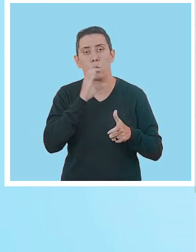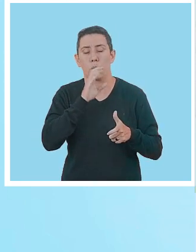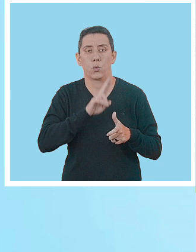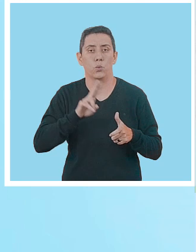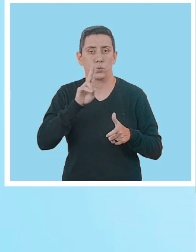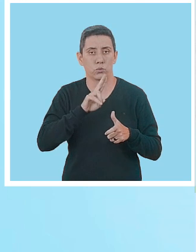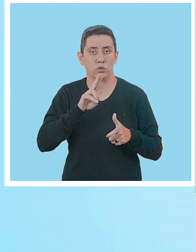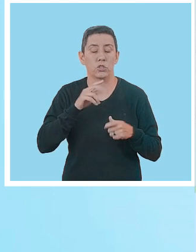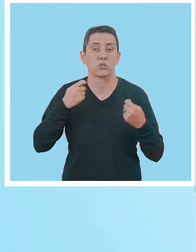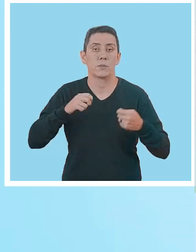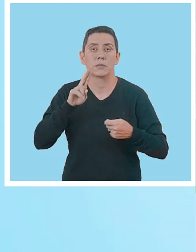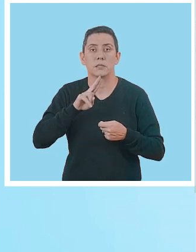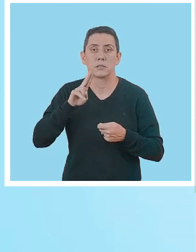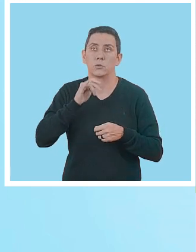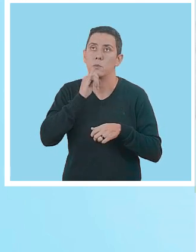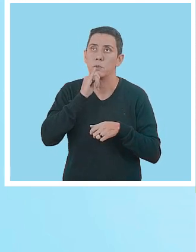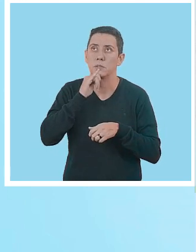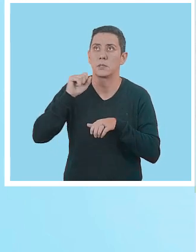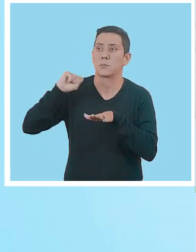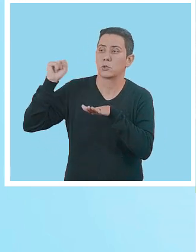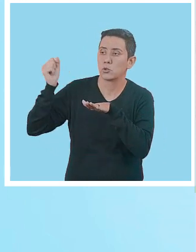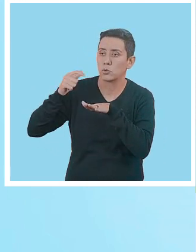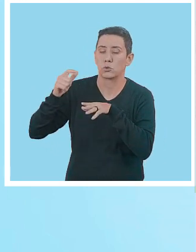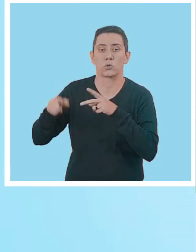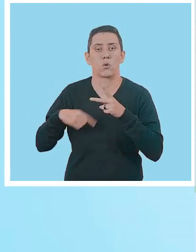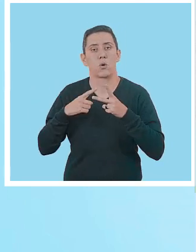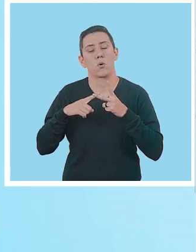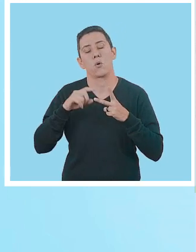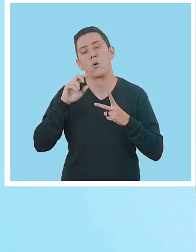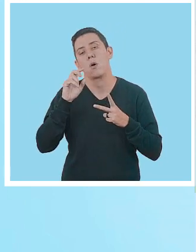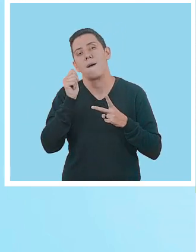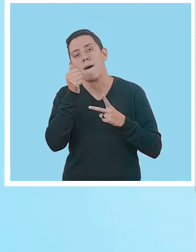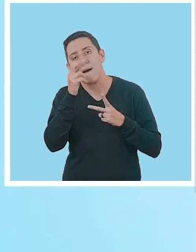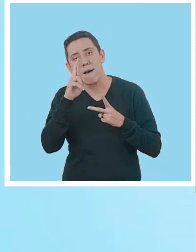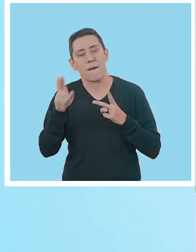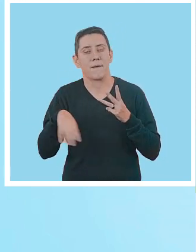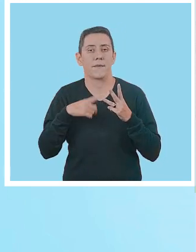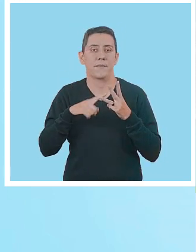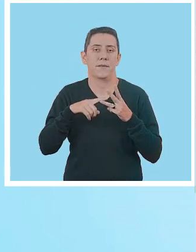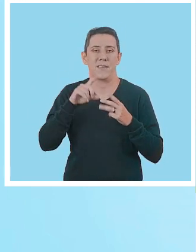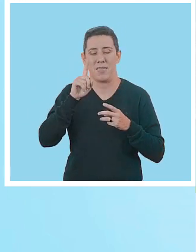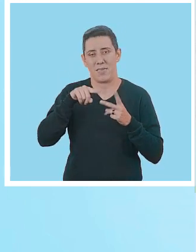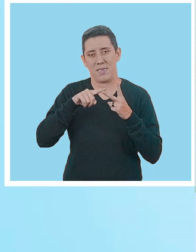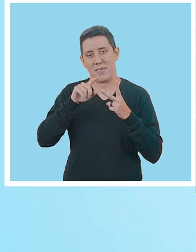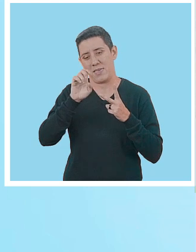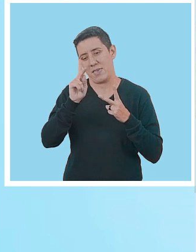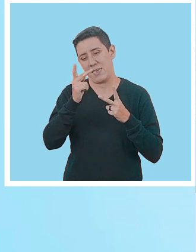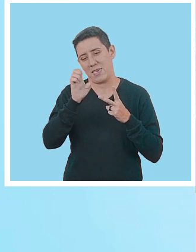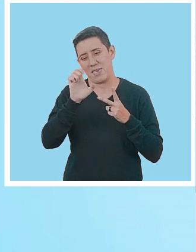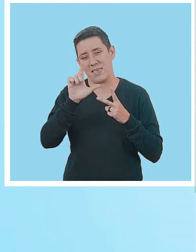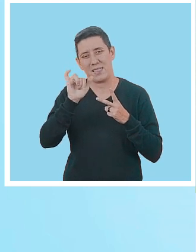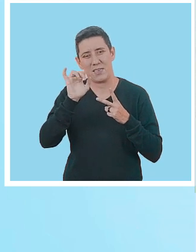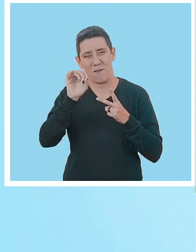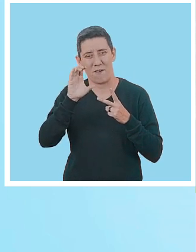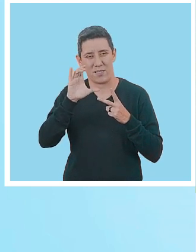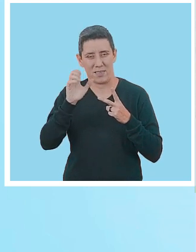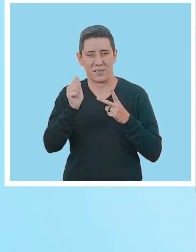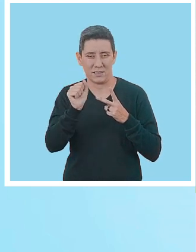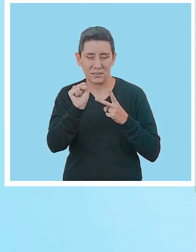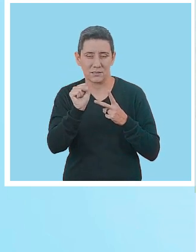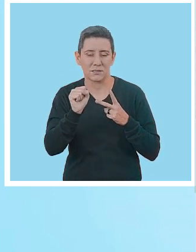fontes limpas tá com sono cólica solar com baterias eólica solar eólicas com baterias